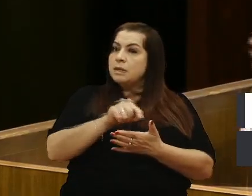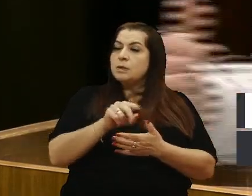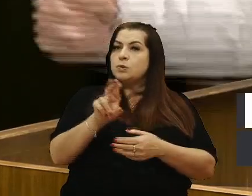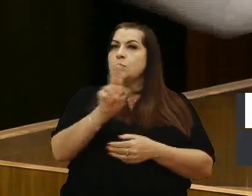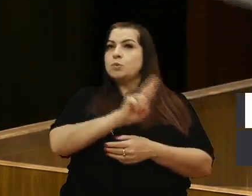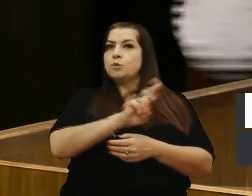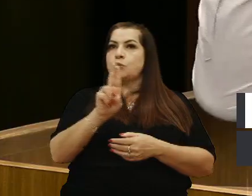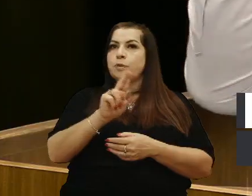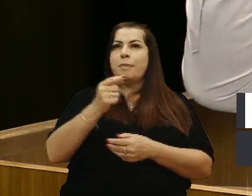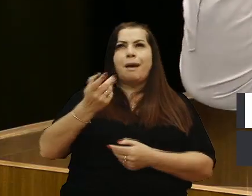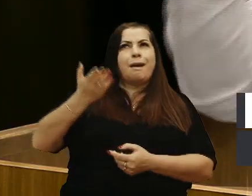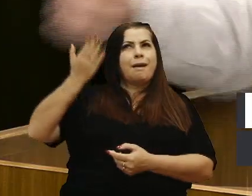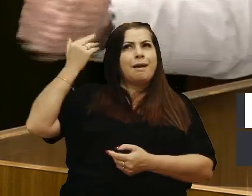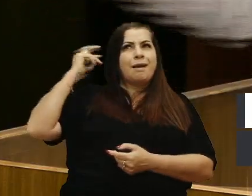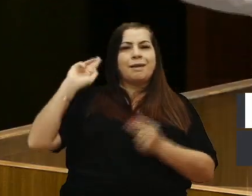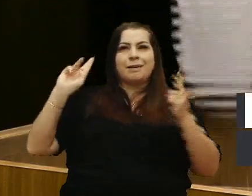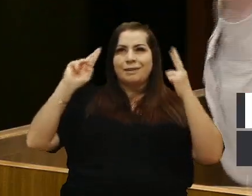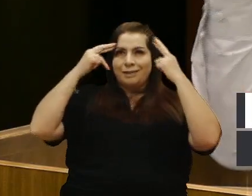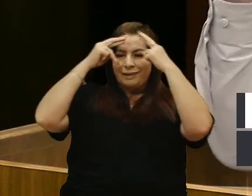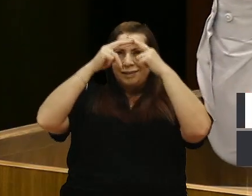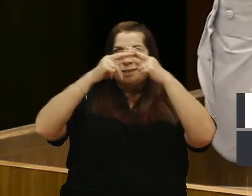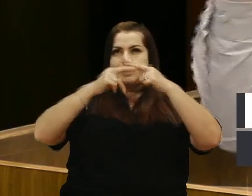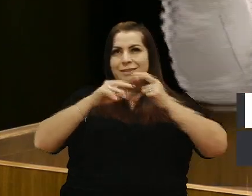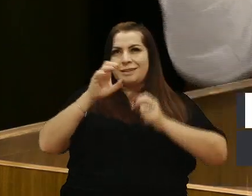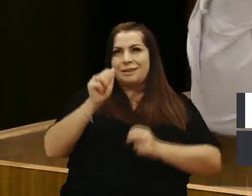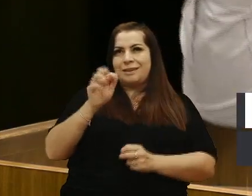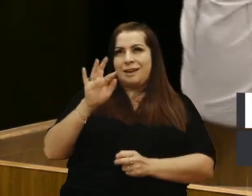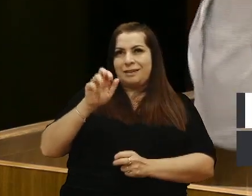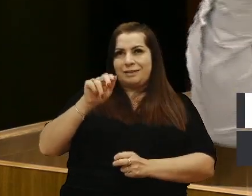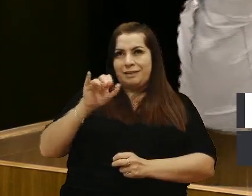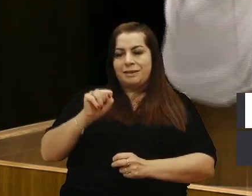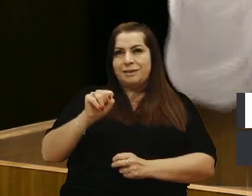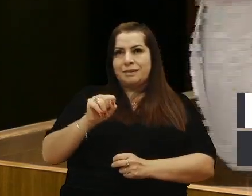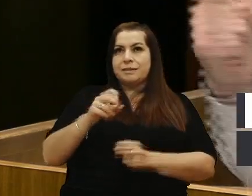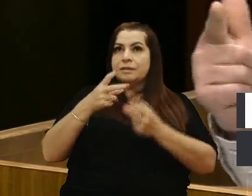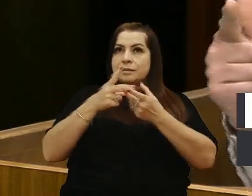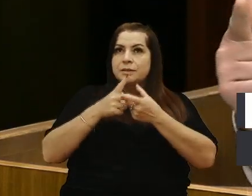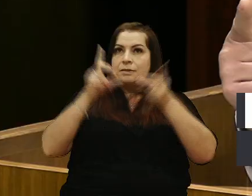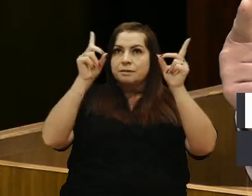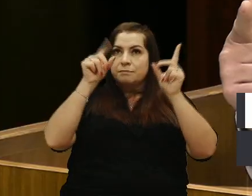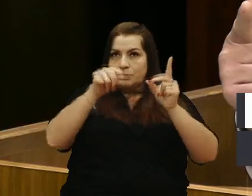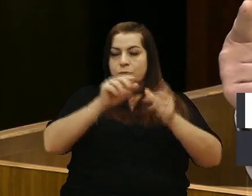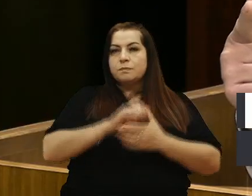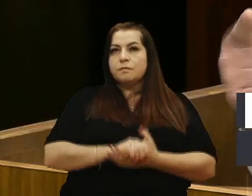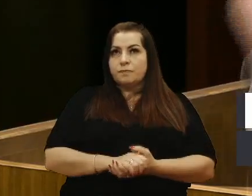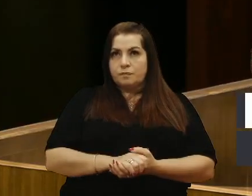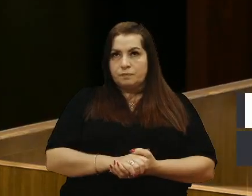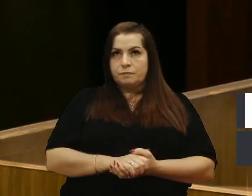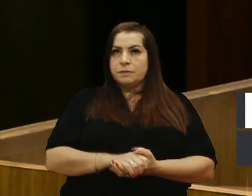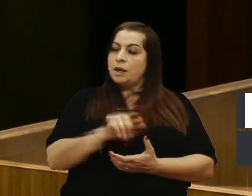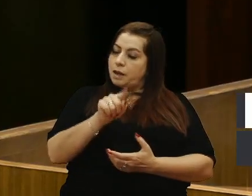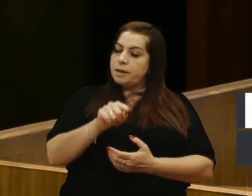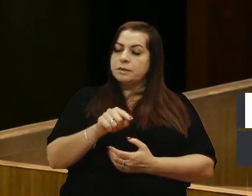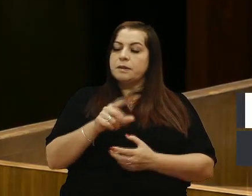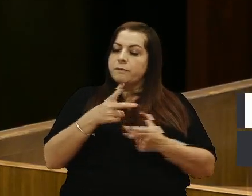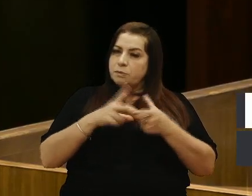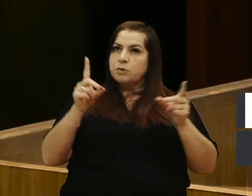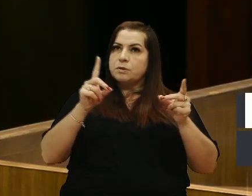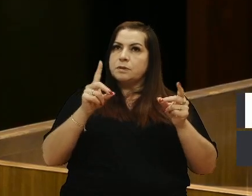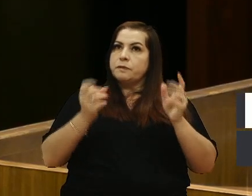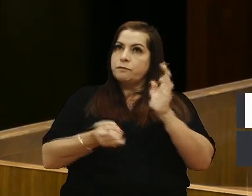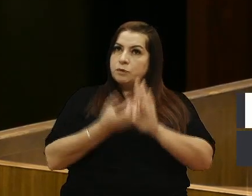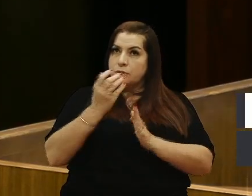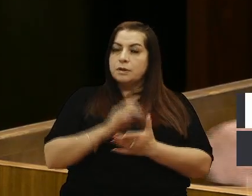chama, lá na antiga Grécia, na antiga Atenas, democracia. Essa foi a democracia que foi